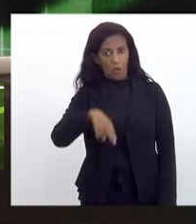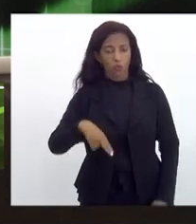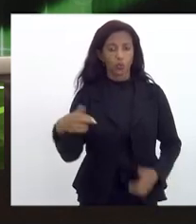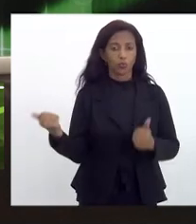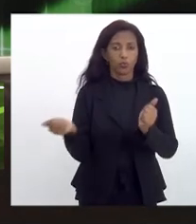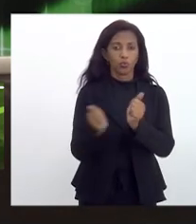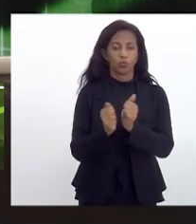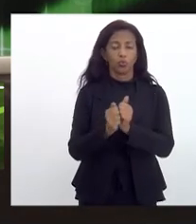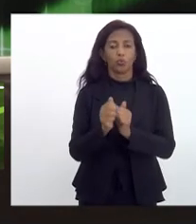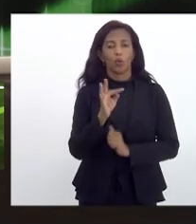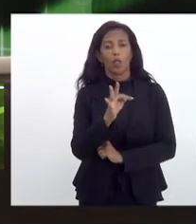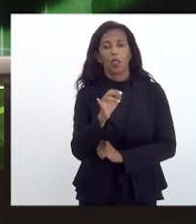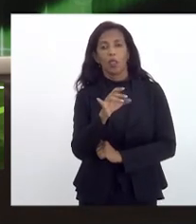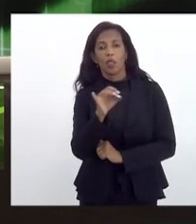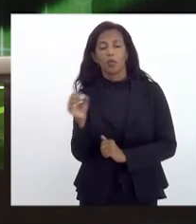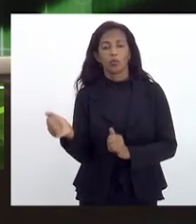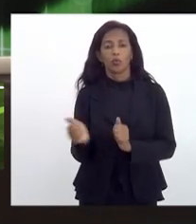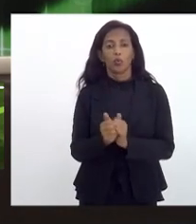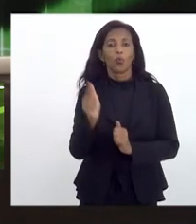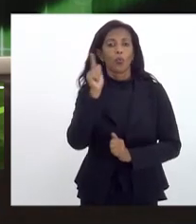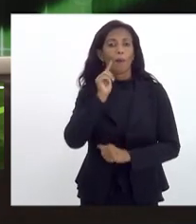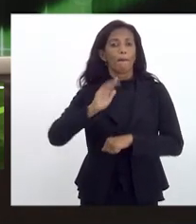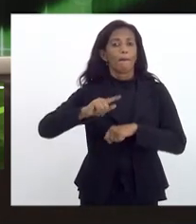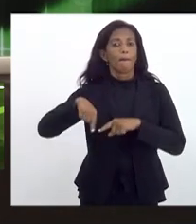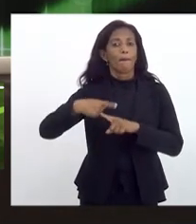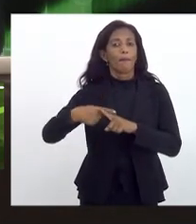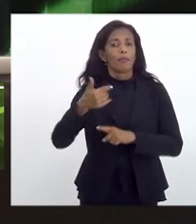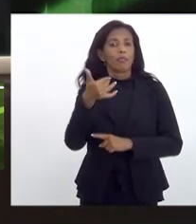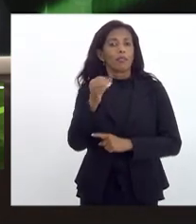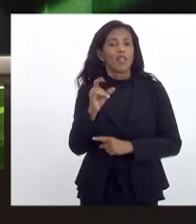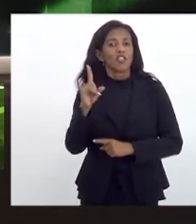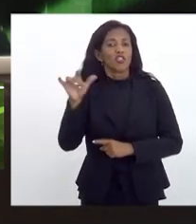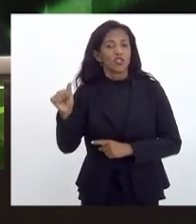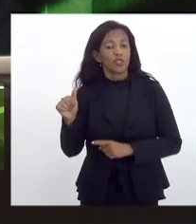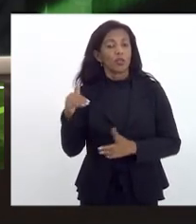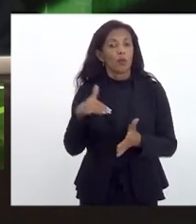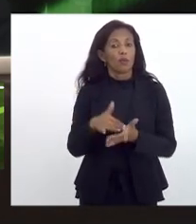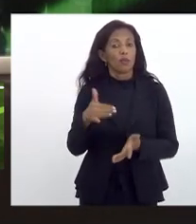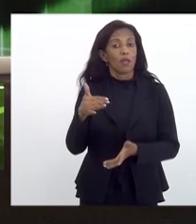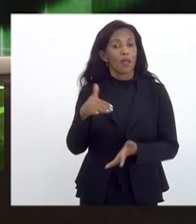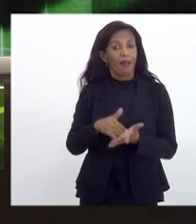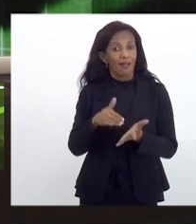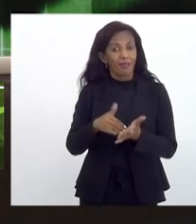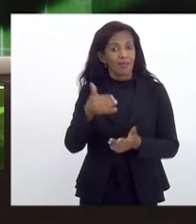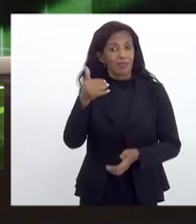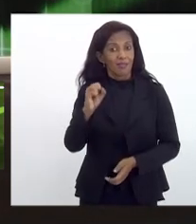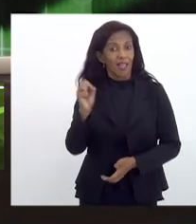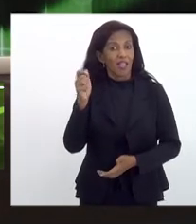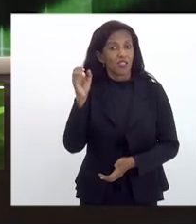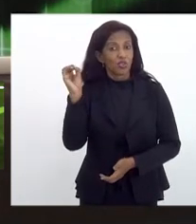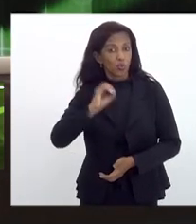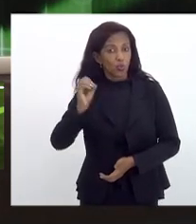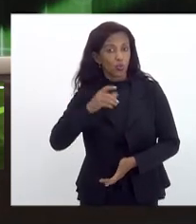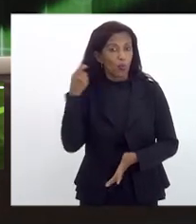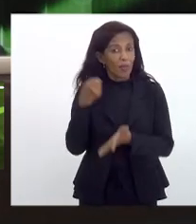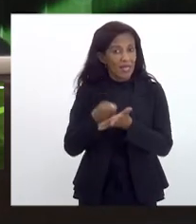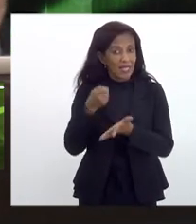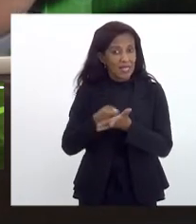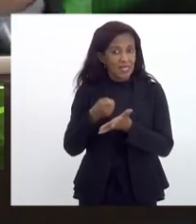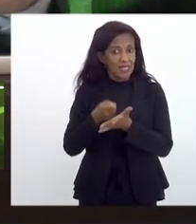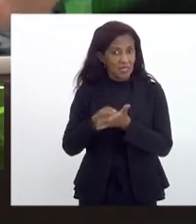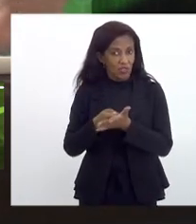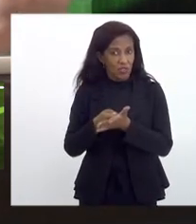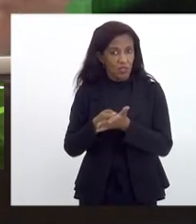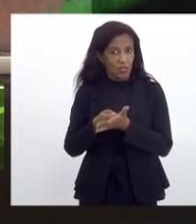do Tesouro Nacional ganhar 10 dias. Então, até o dia 10 de outubro é a exigência da Secretaria do